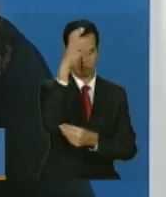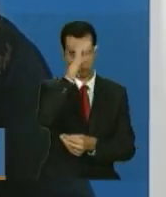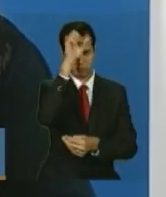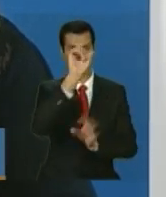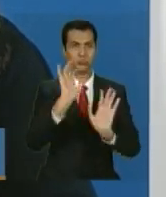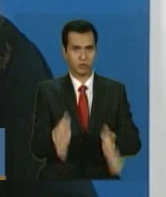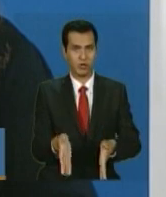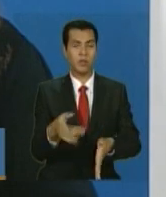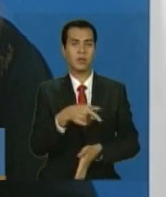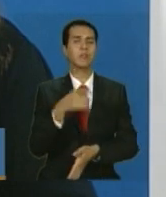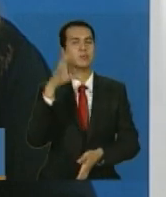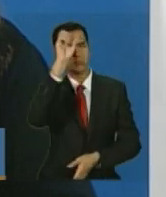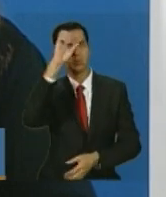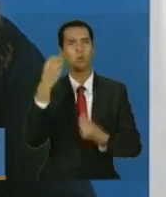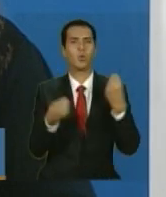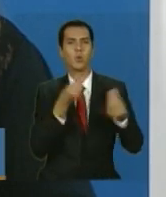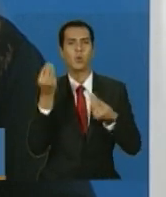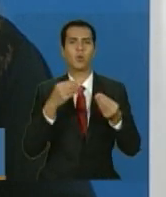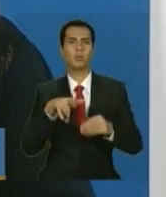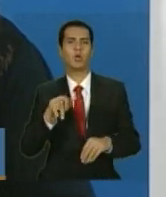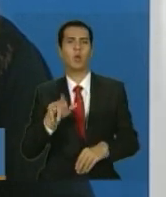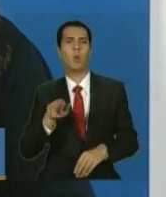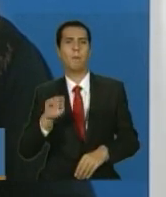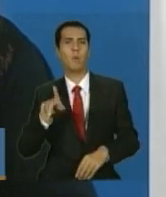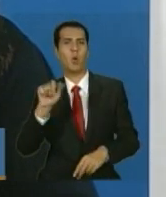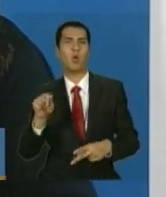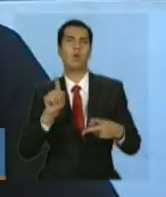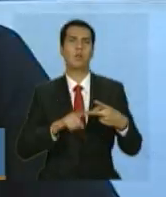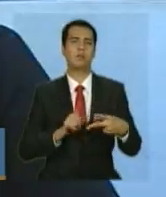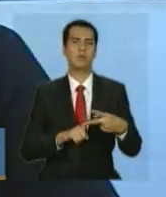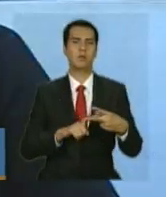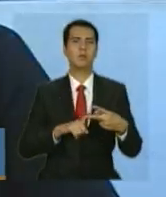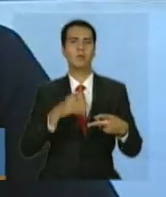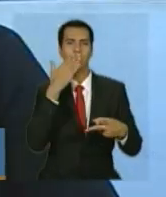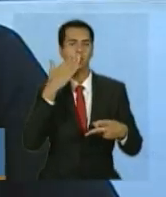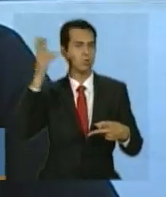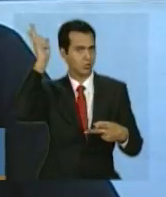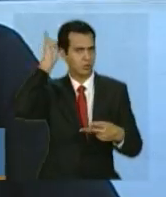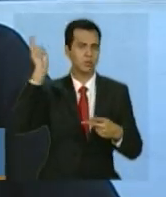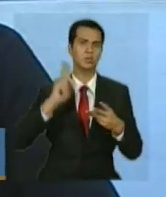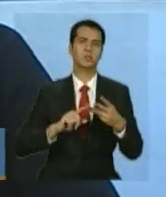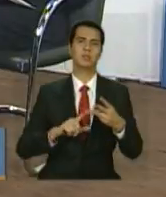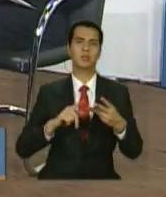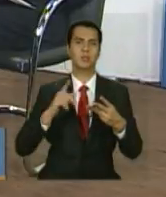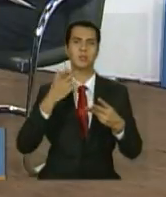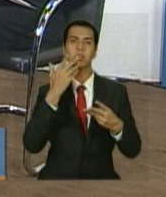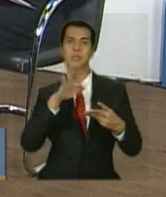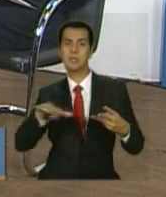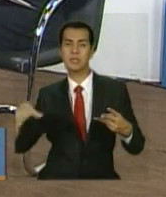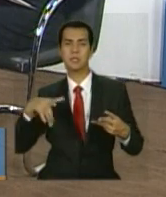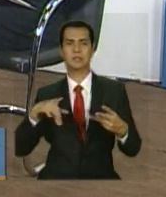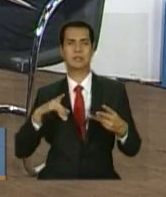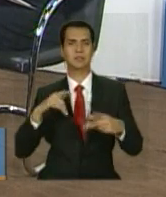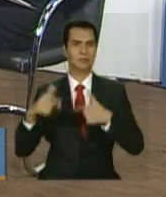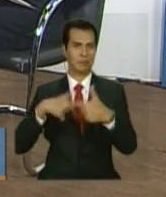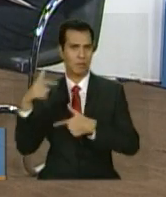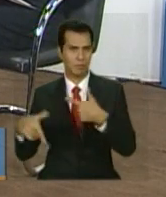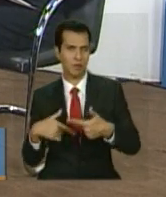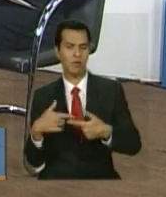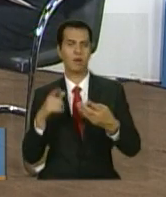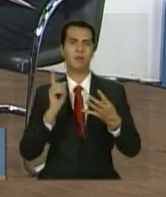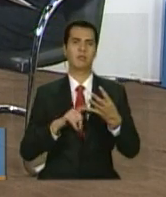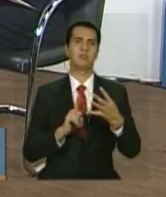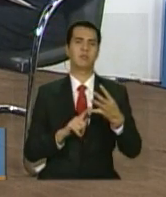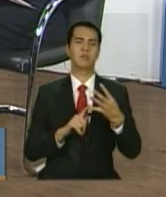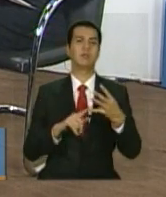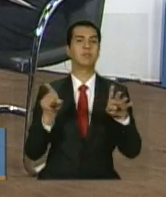indígenas, quilombolas, em situação com criança ou adolescente em situação de trabalho infantil, egresso do trabalho escravo. Enfim, essa formação